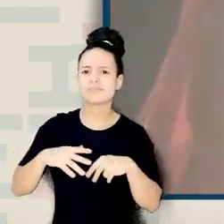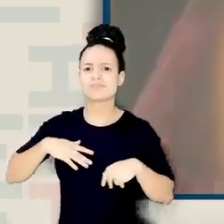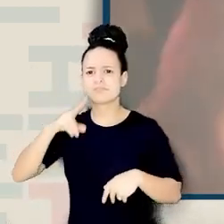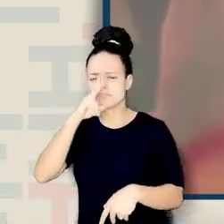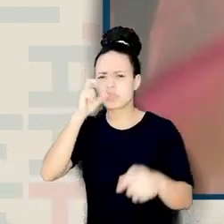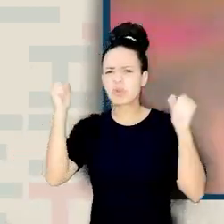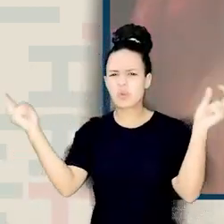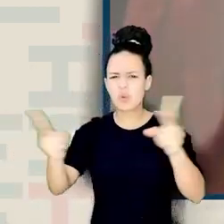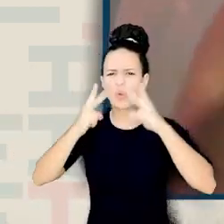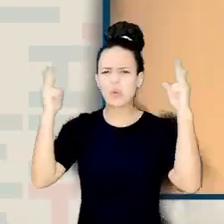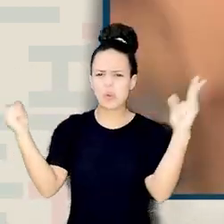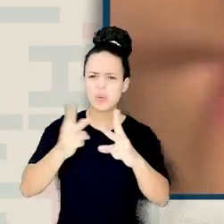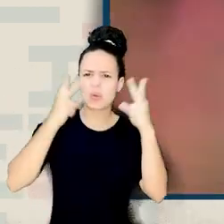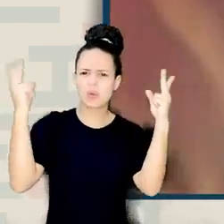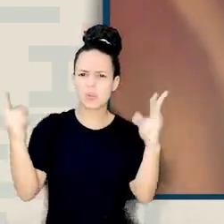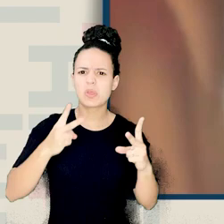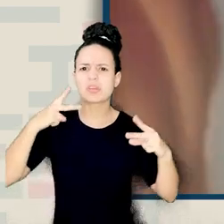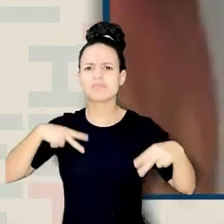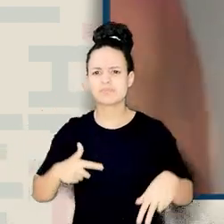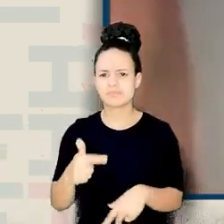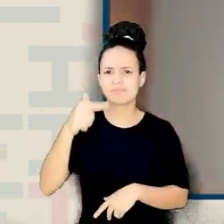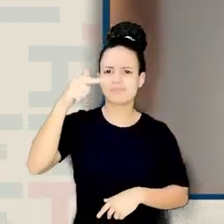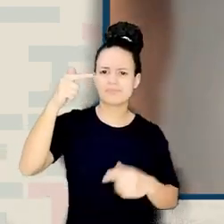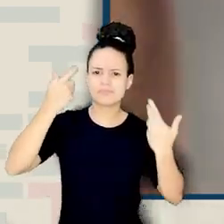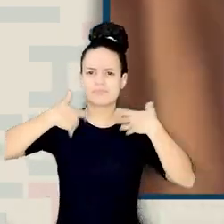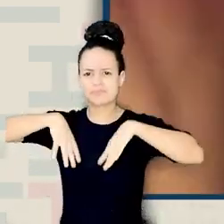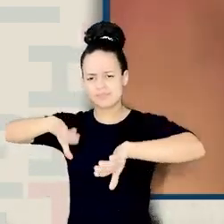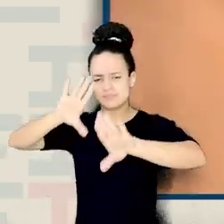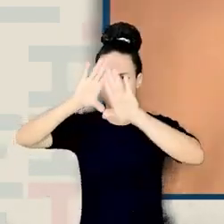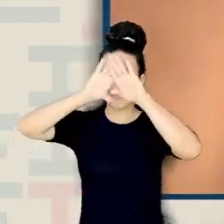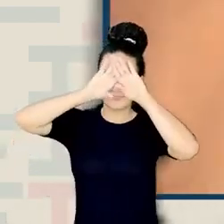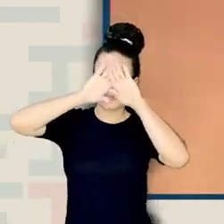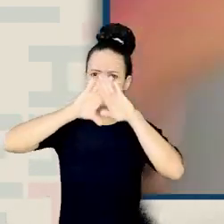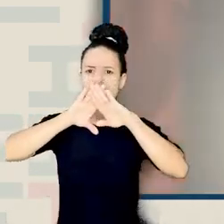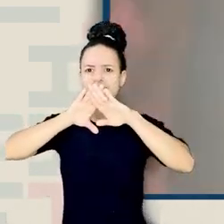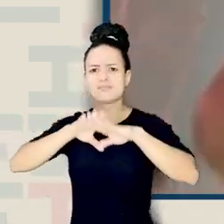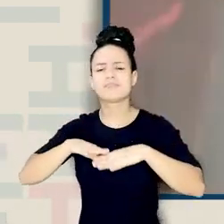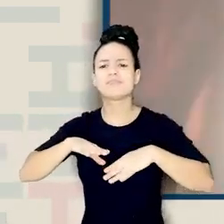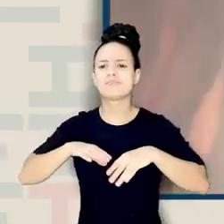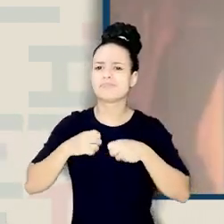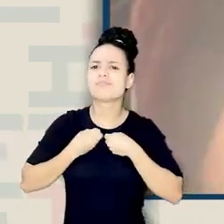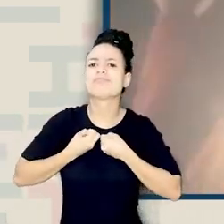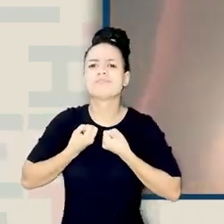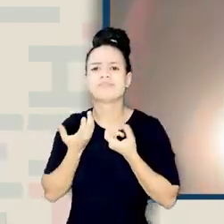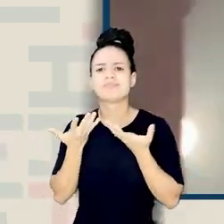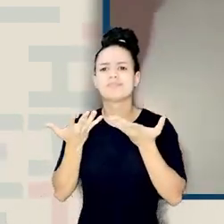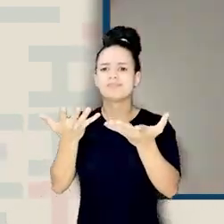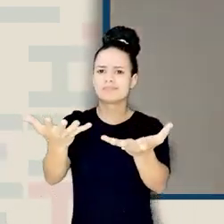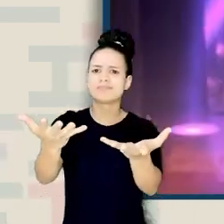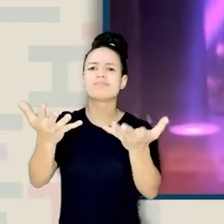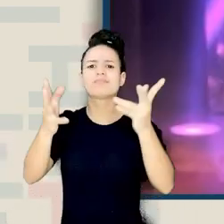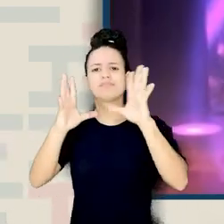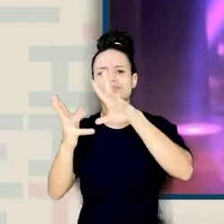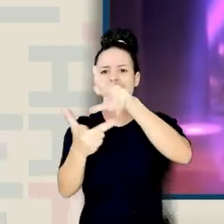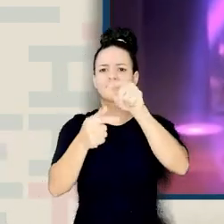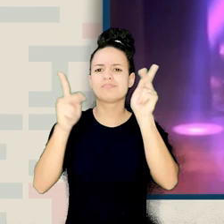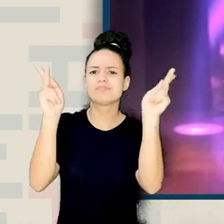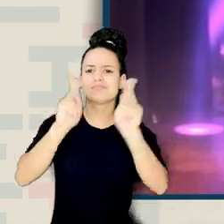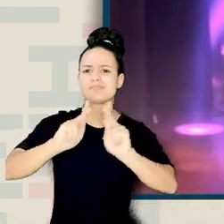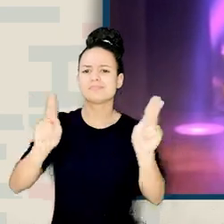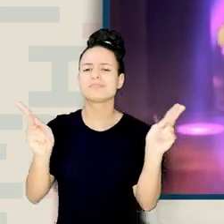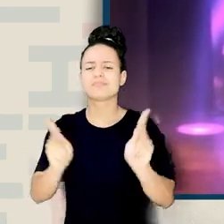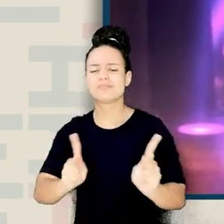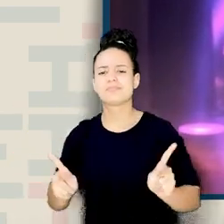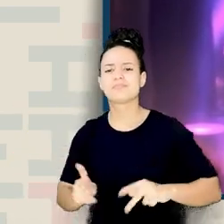vento amou 7 orixás, oferecendo seu ventre para um mundo de